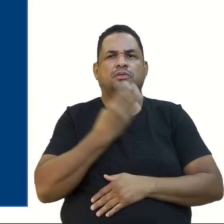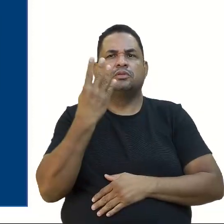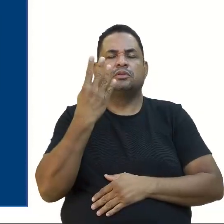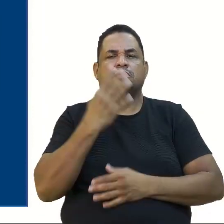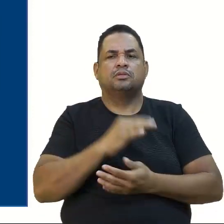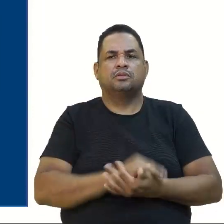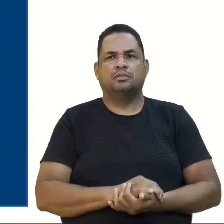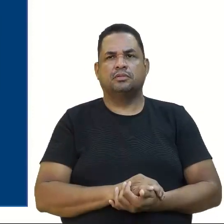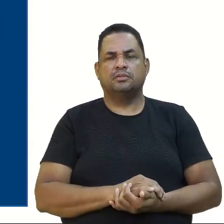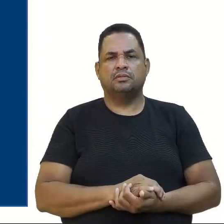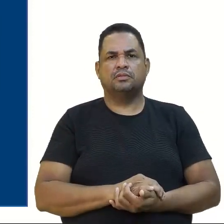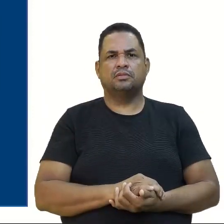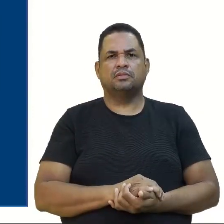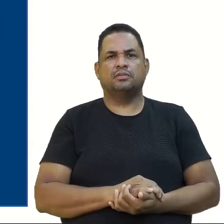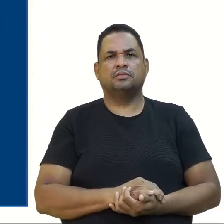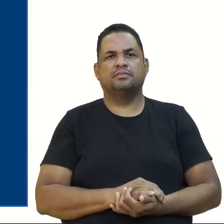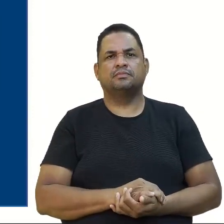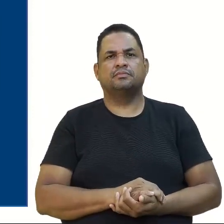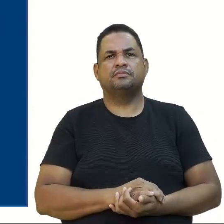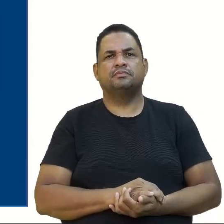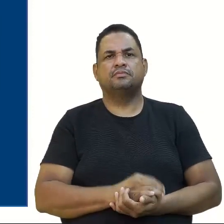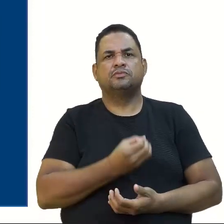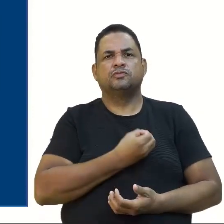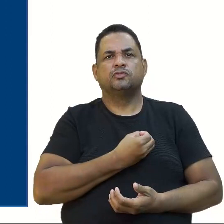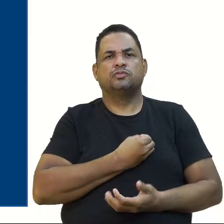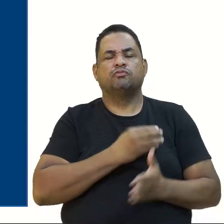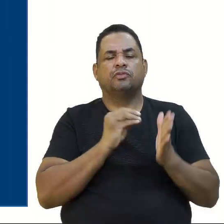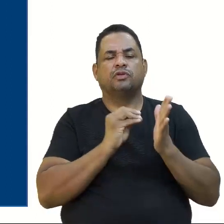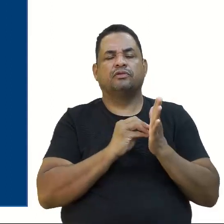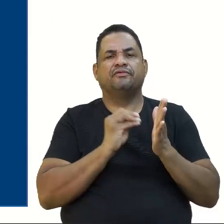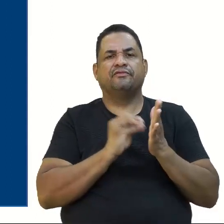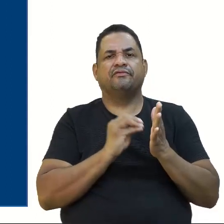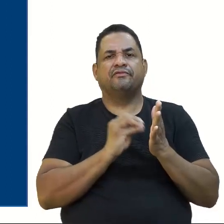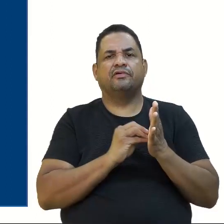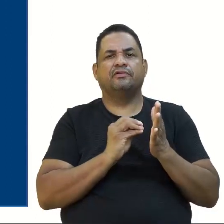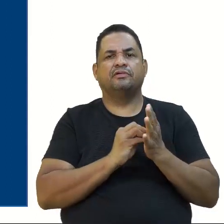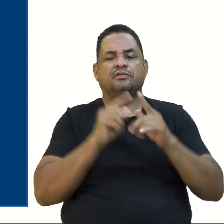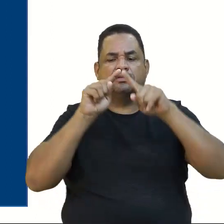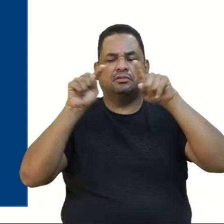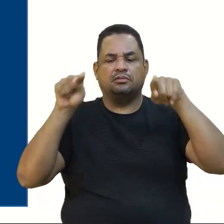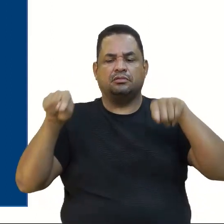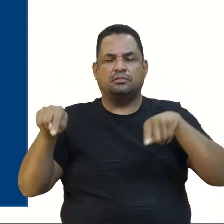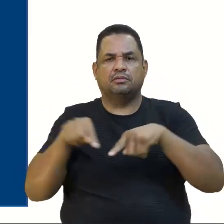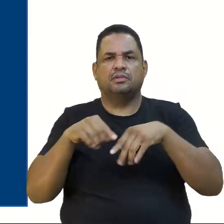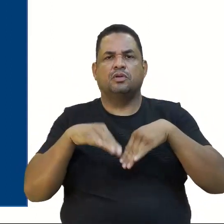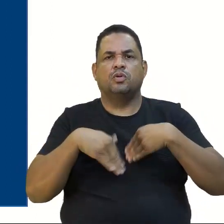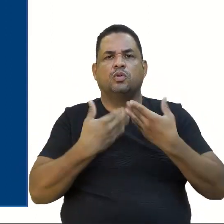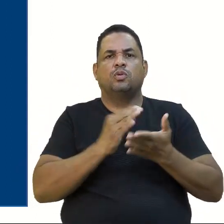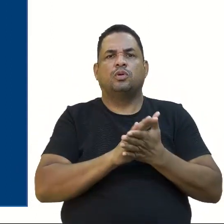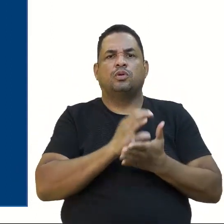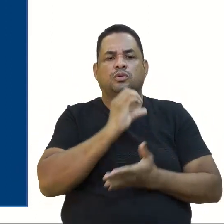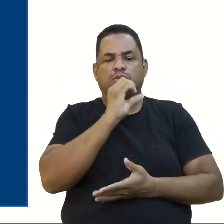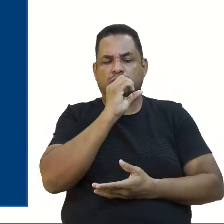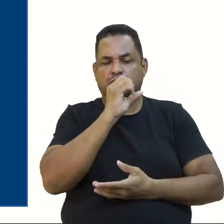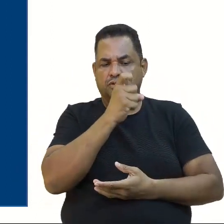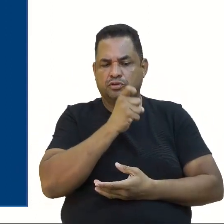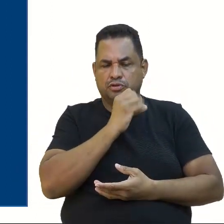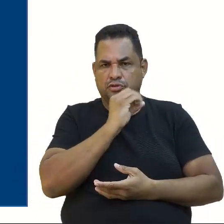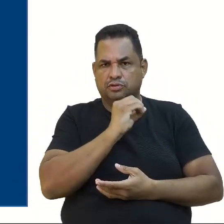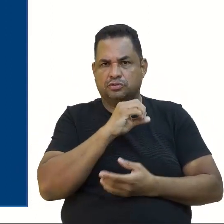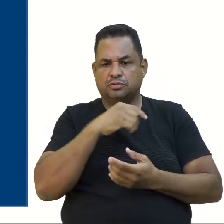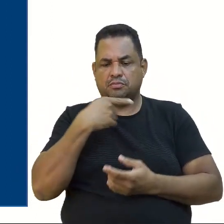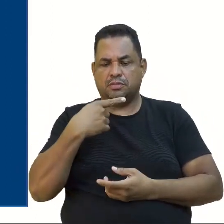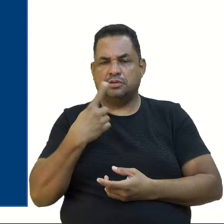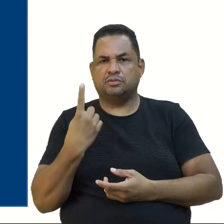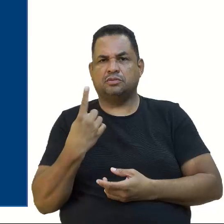pouquinho. O valor que falta na tabela abaixo é... Então quando o x é 0, o resultado deu? Menos